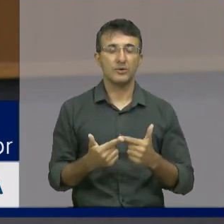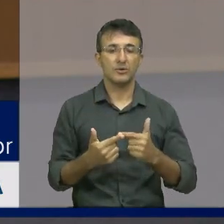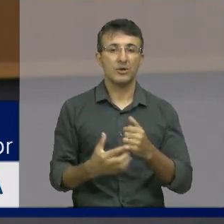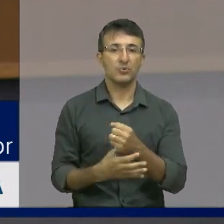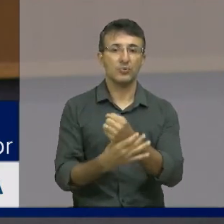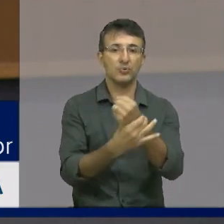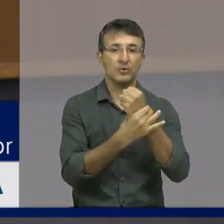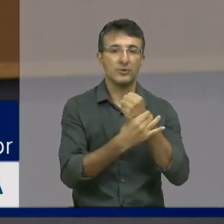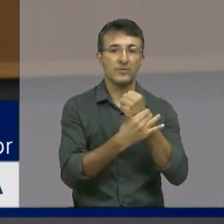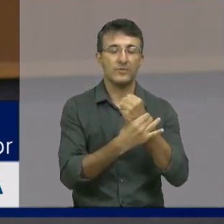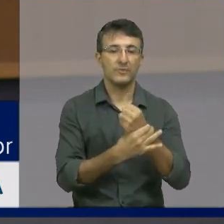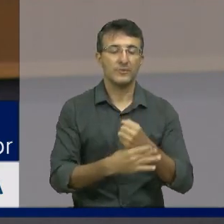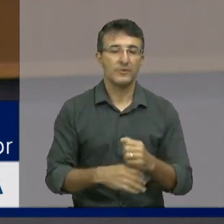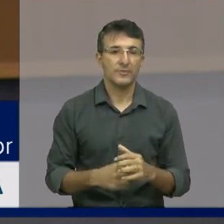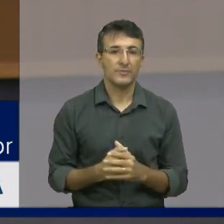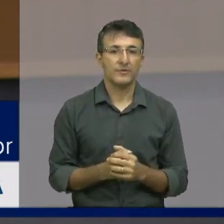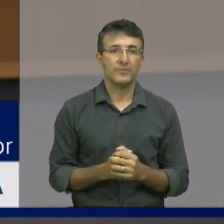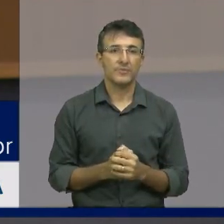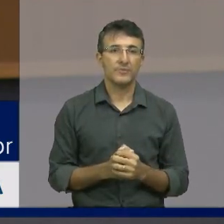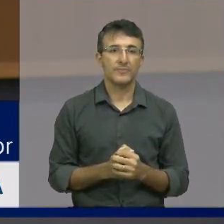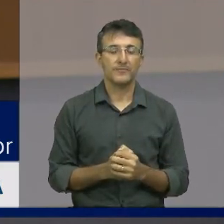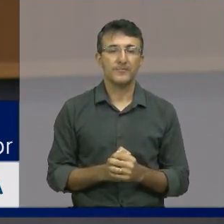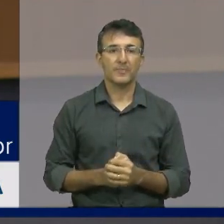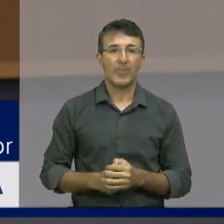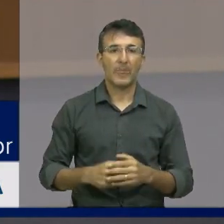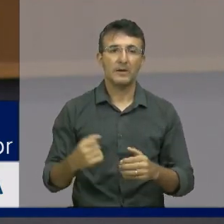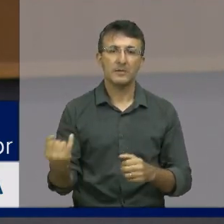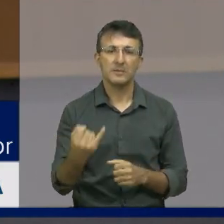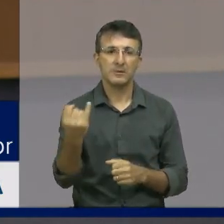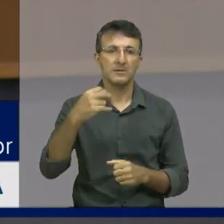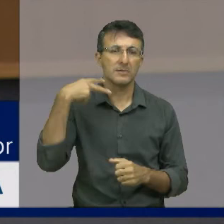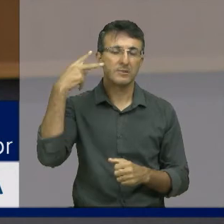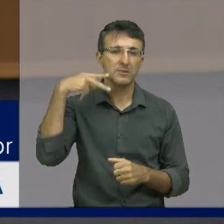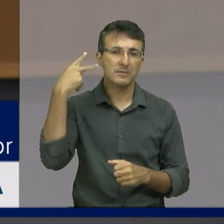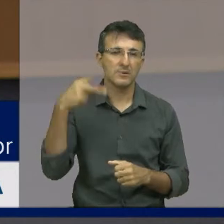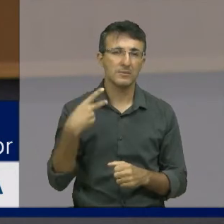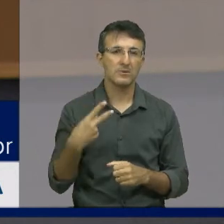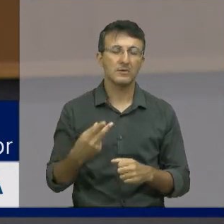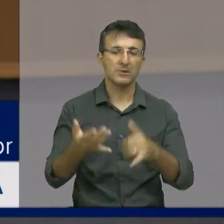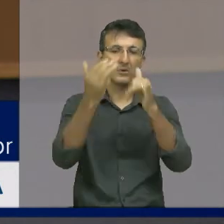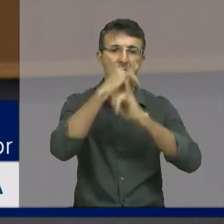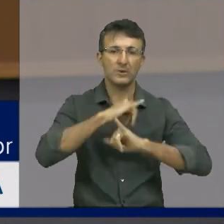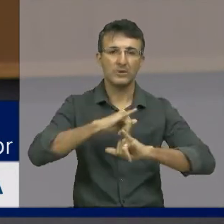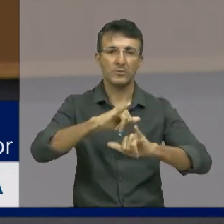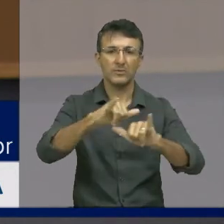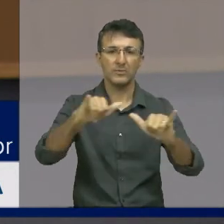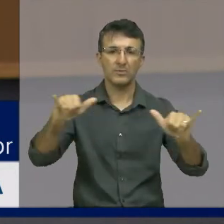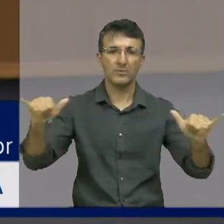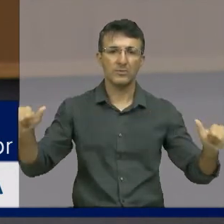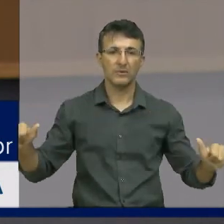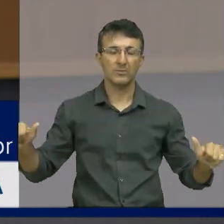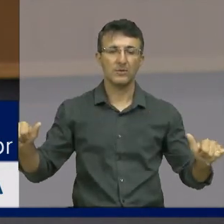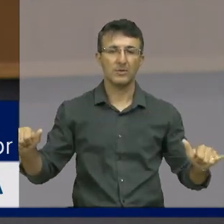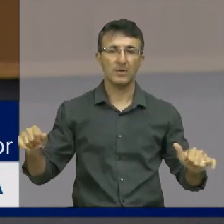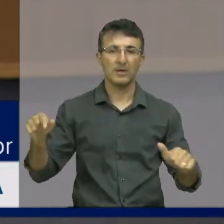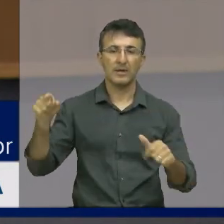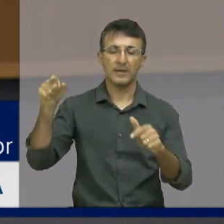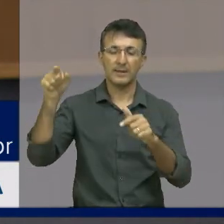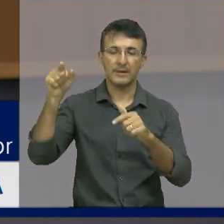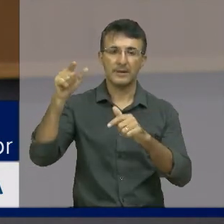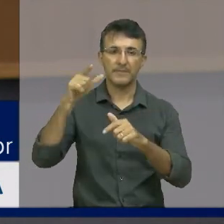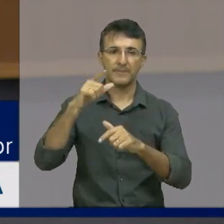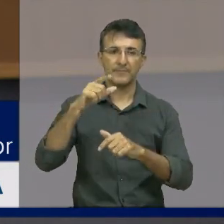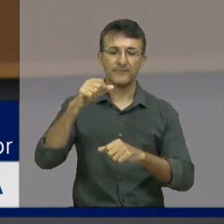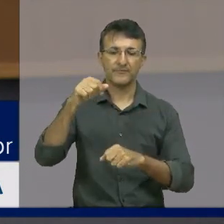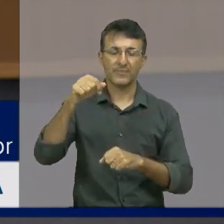aqui, é importante para os vereadores fazer essa divulgação desse espaço, que é um